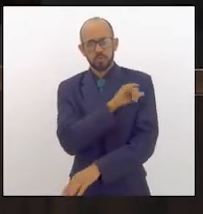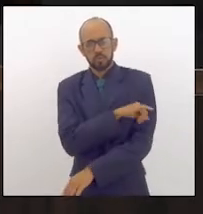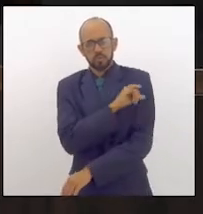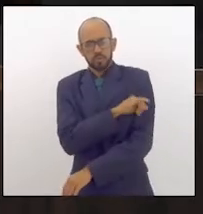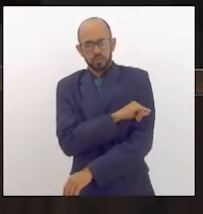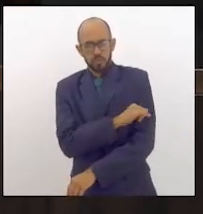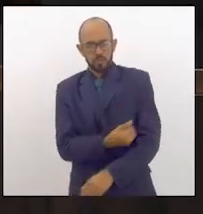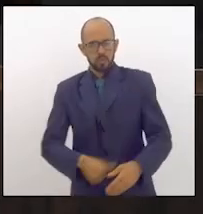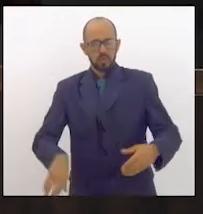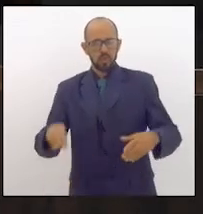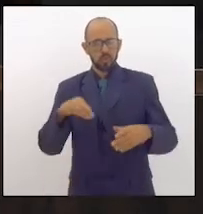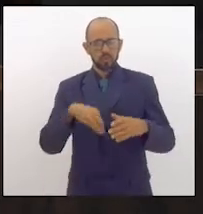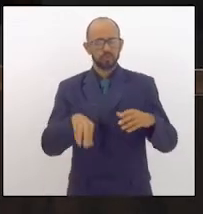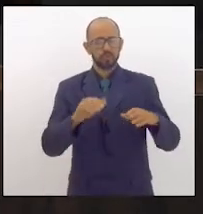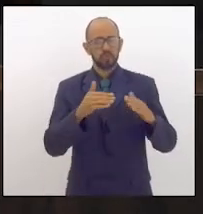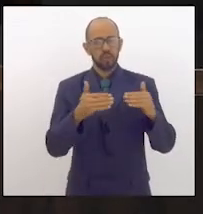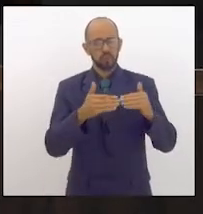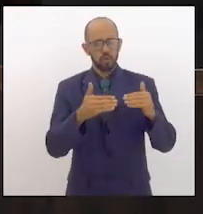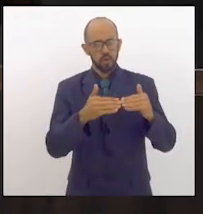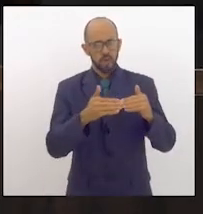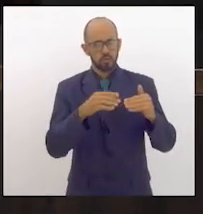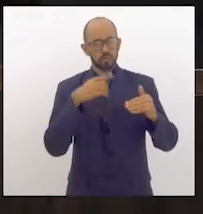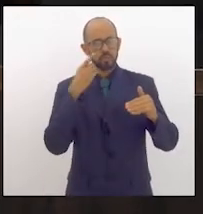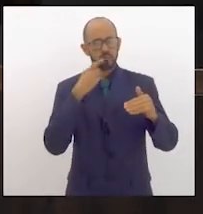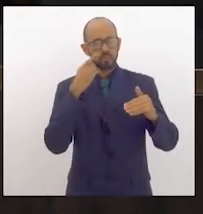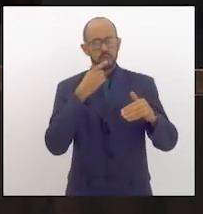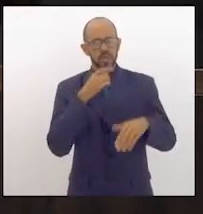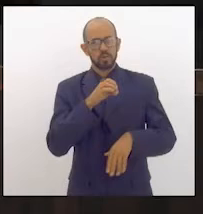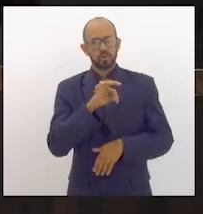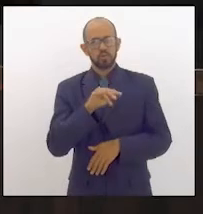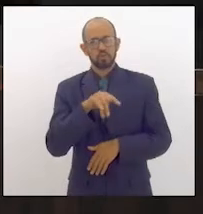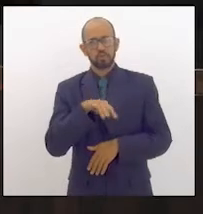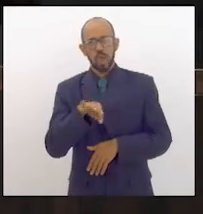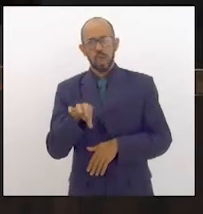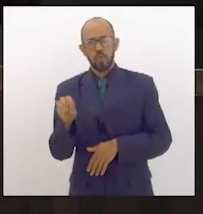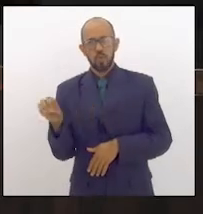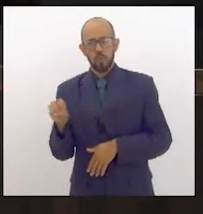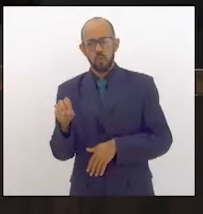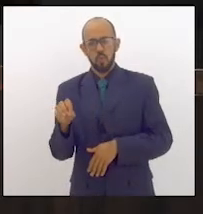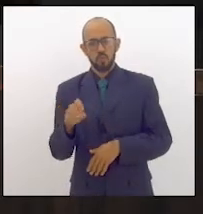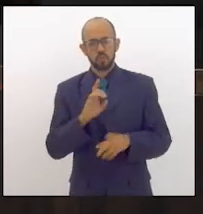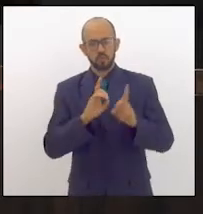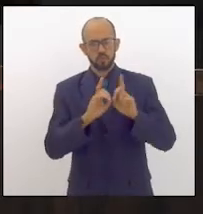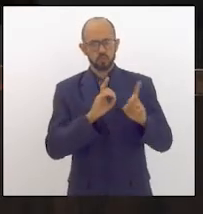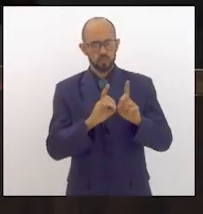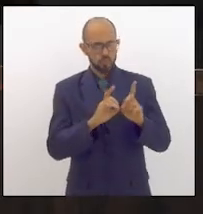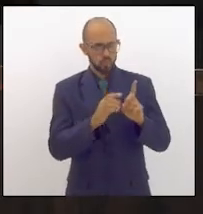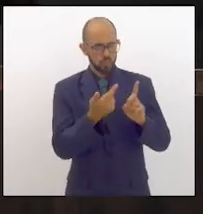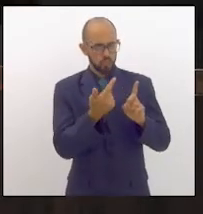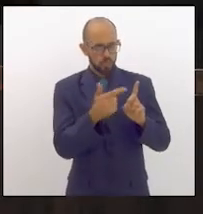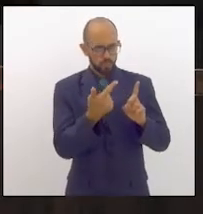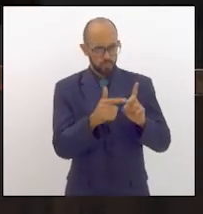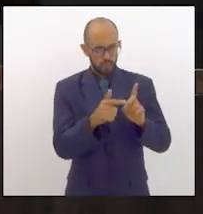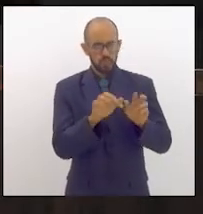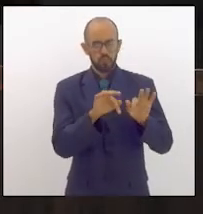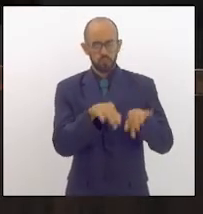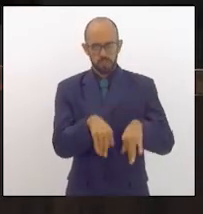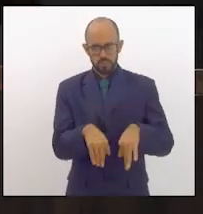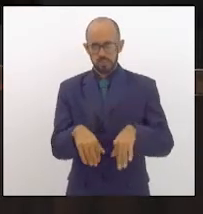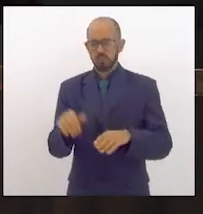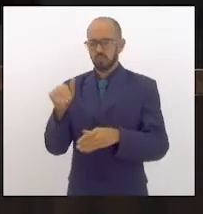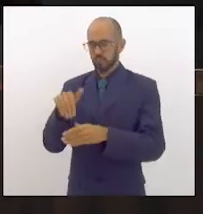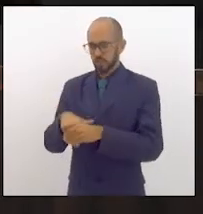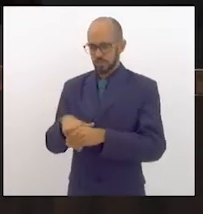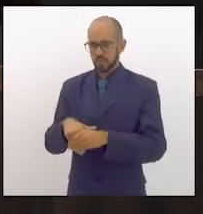internas e proposições externas favorável relator Deputado Thiago e Pampulha em discussão 90 que querer discutir encerrada a discussão